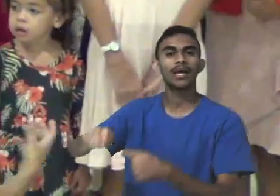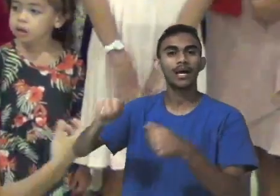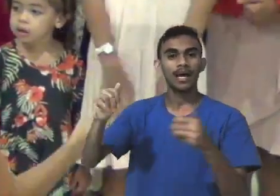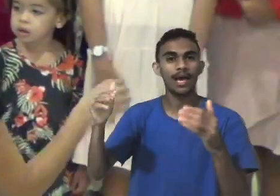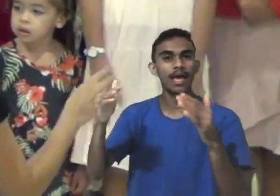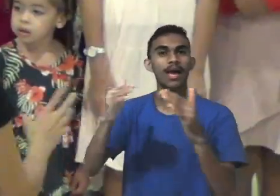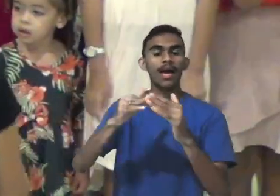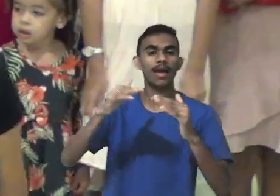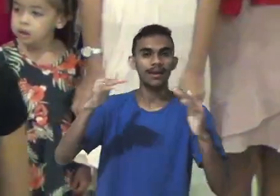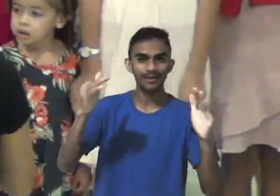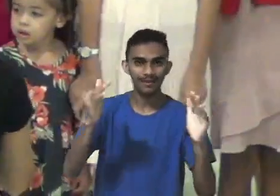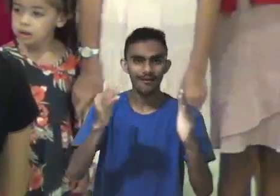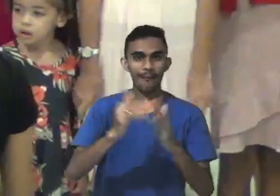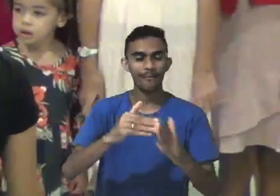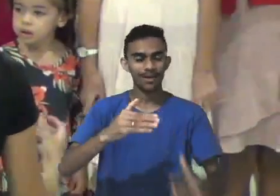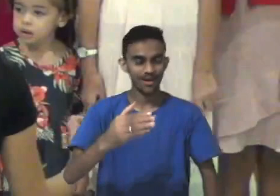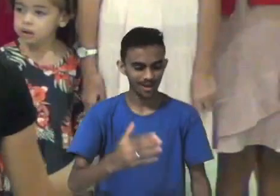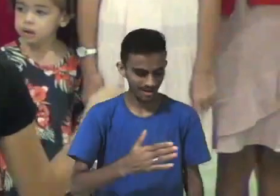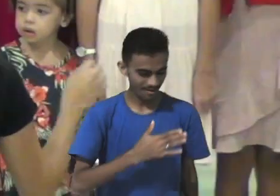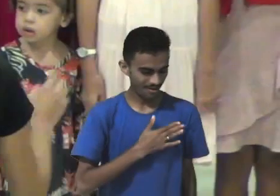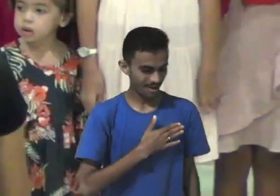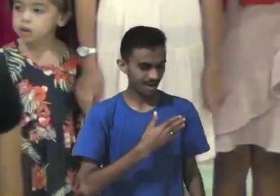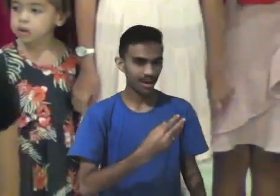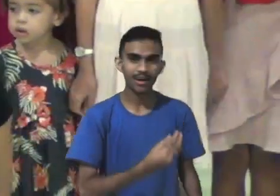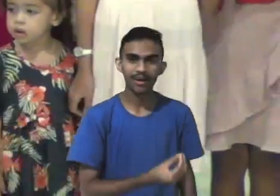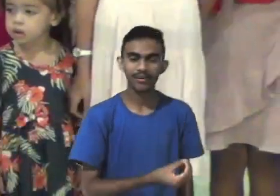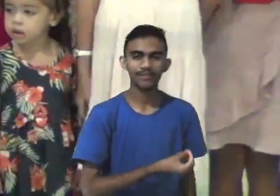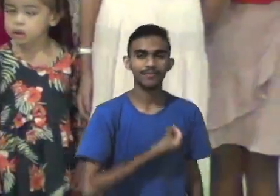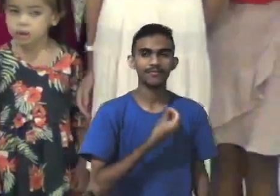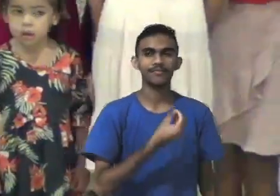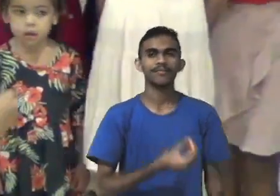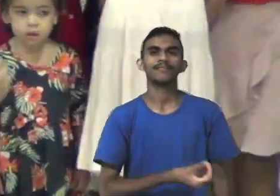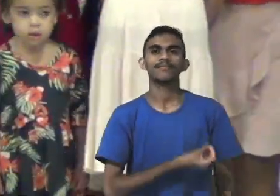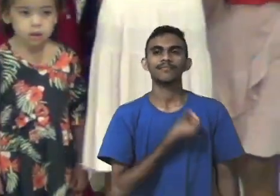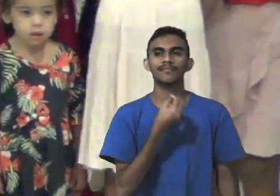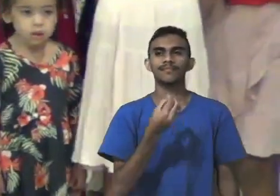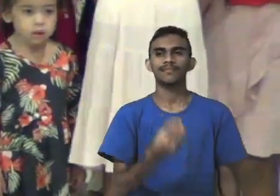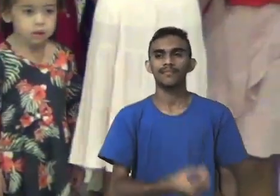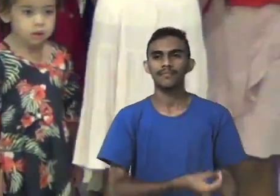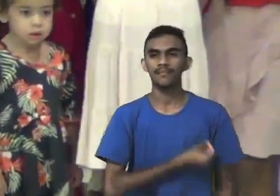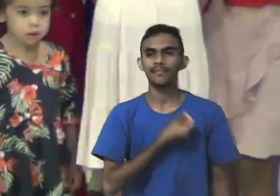a terra é o meu lar, eu vou